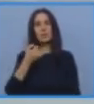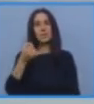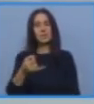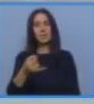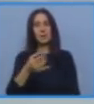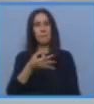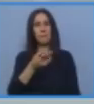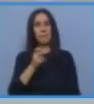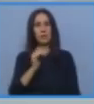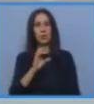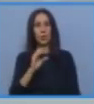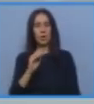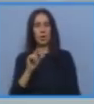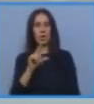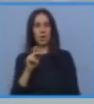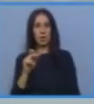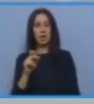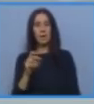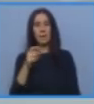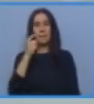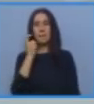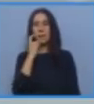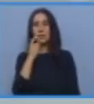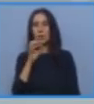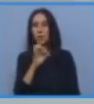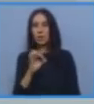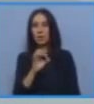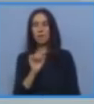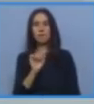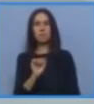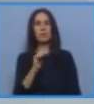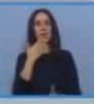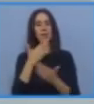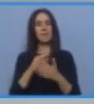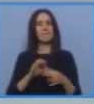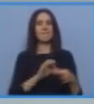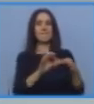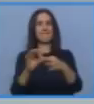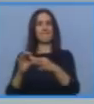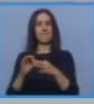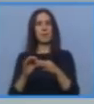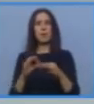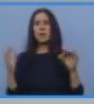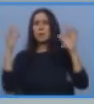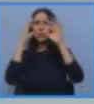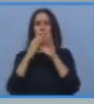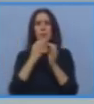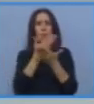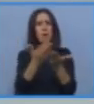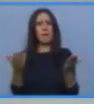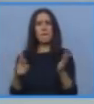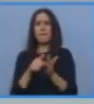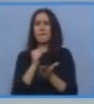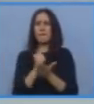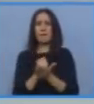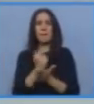no domingo da oitava da Páscoa, exatamente para marcar esta unidade. Quer dizer, o Espírito está sempre presente em todo o tempo pascal, em